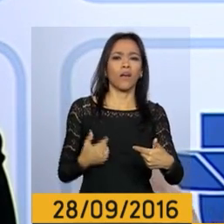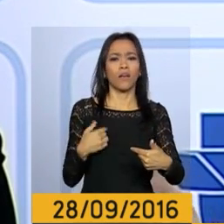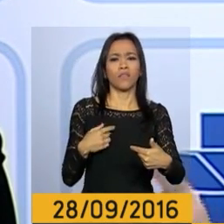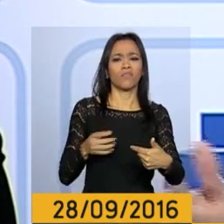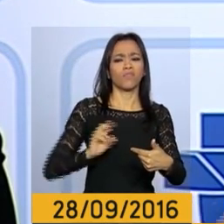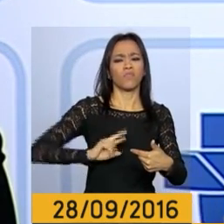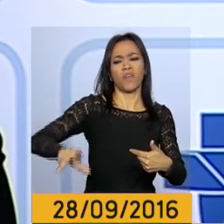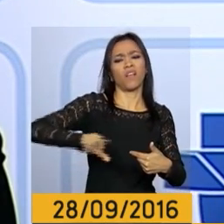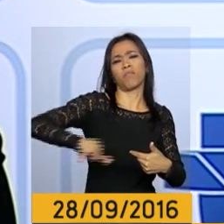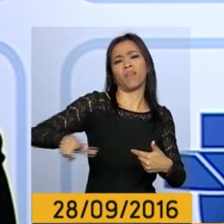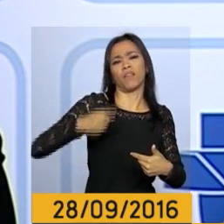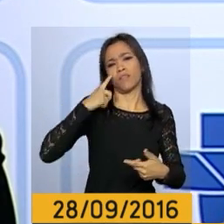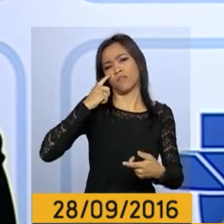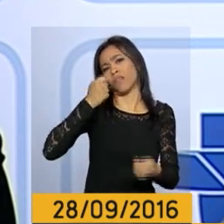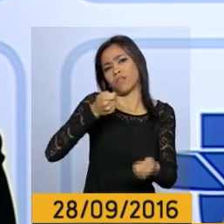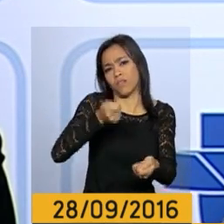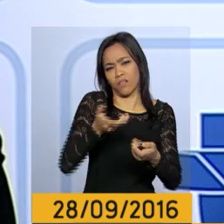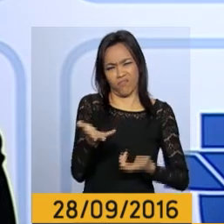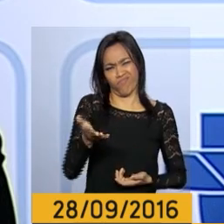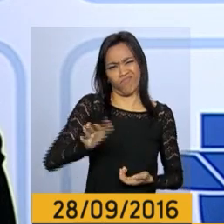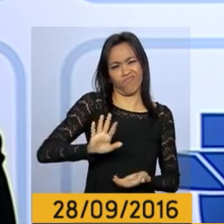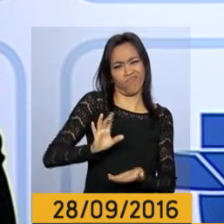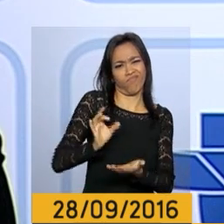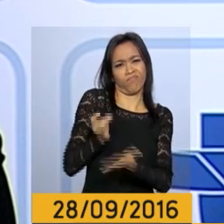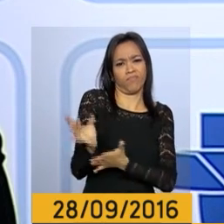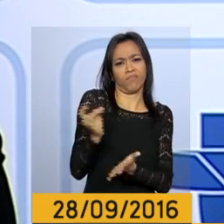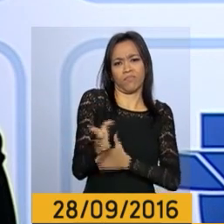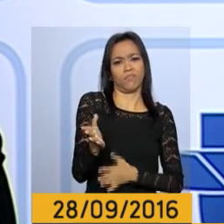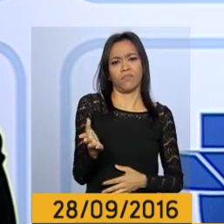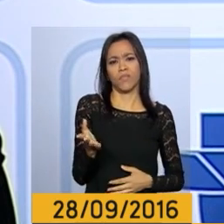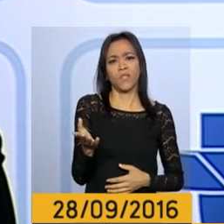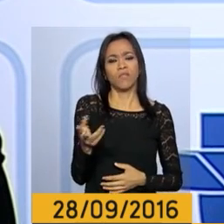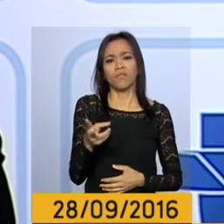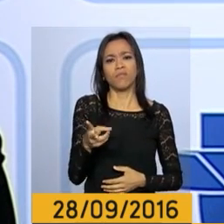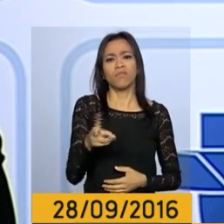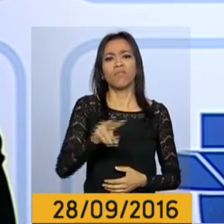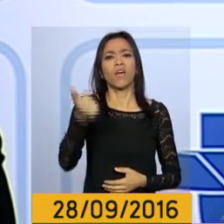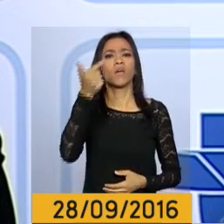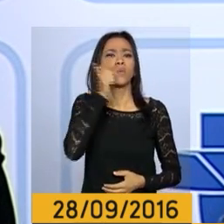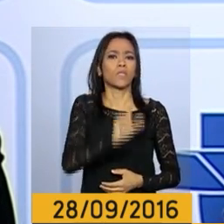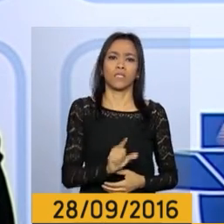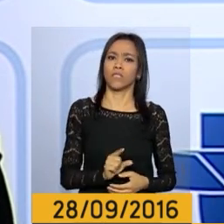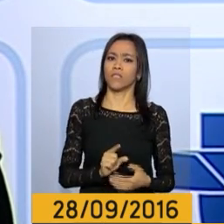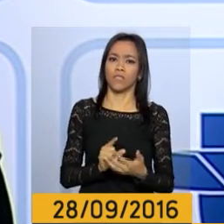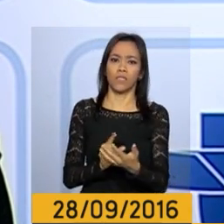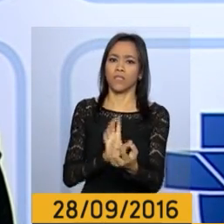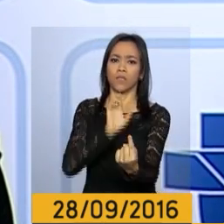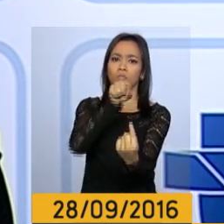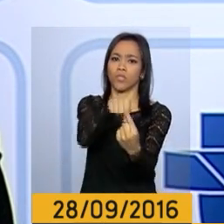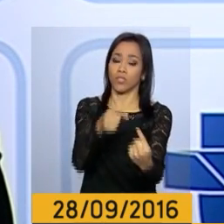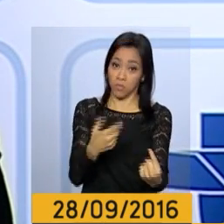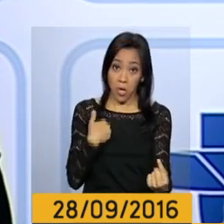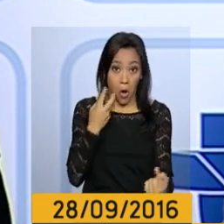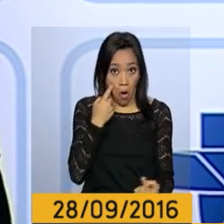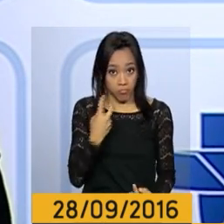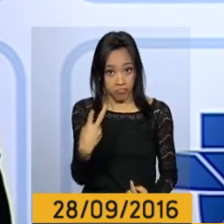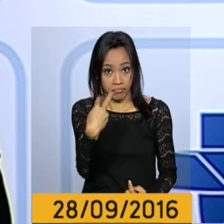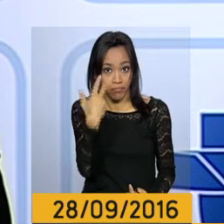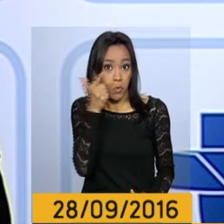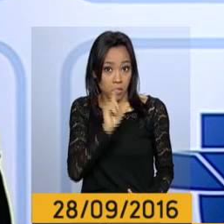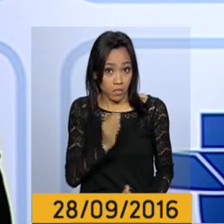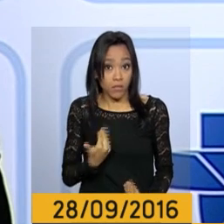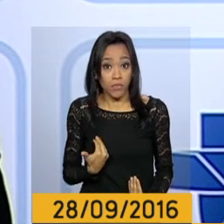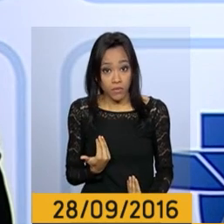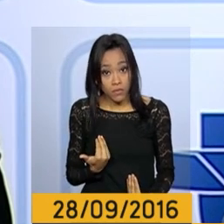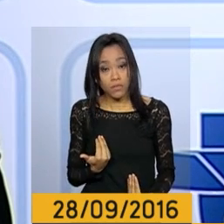nem contentar por que não conseguiríamos chegar num objetivo nós conseguimos ninguém